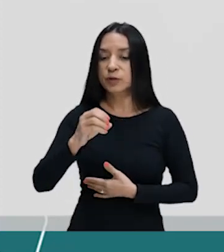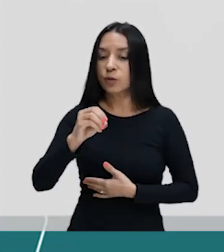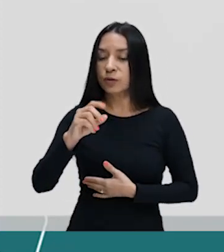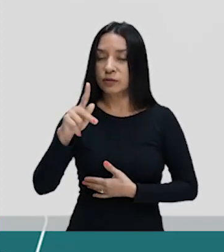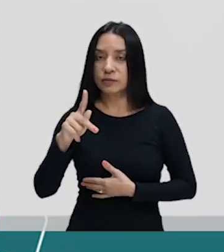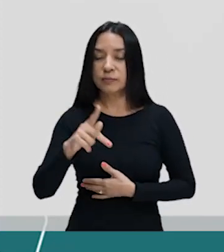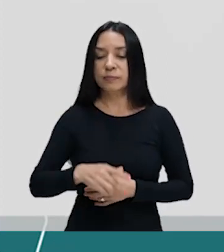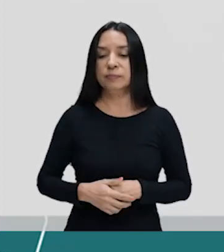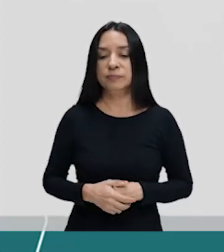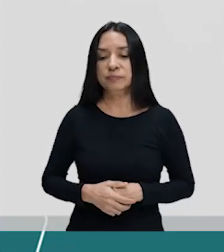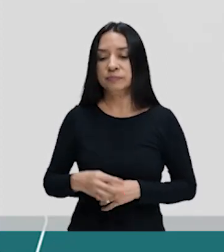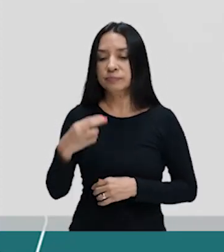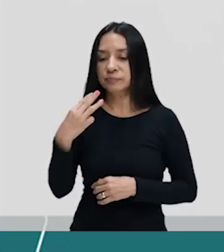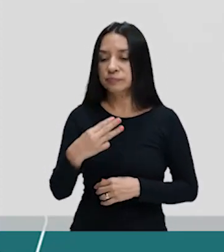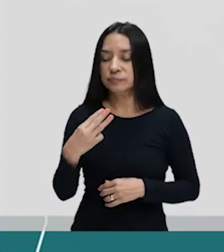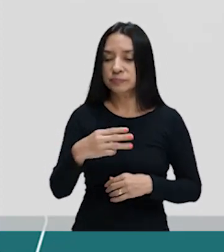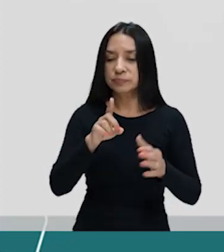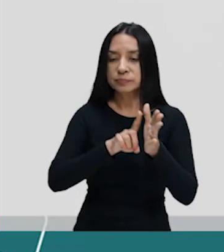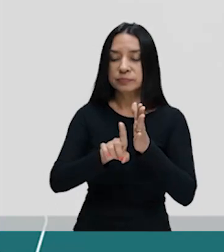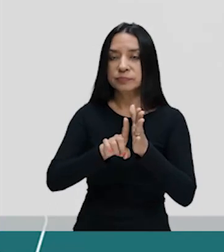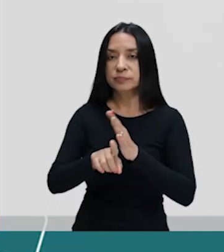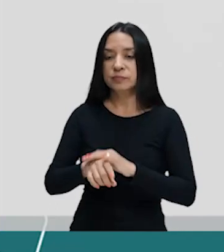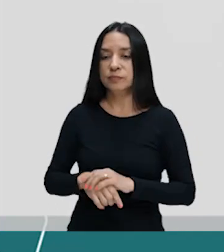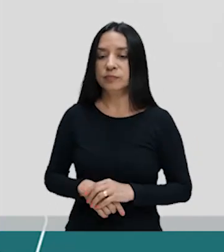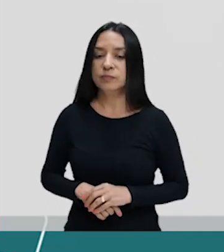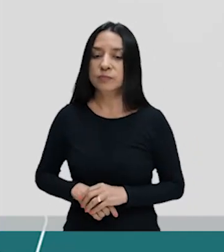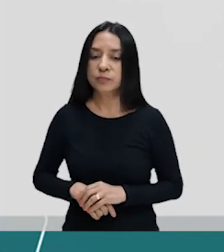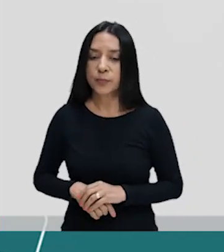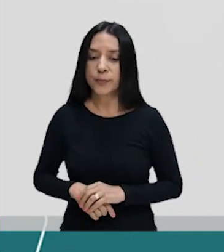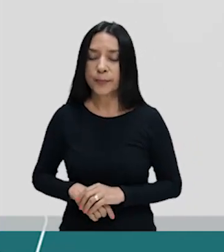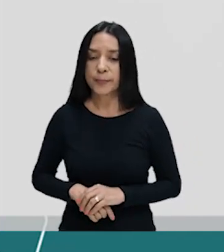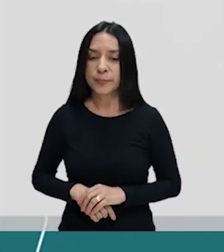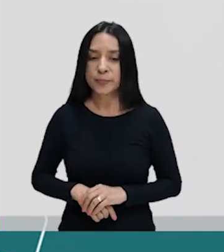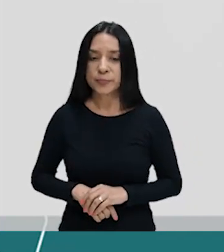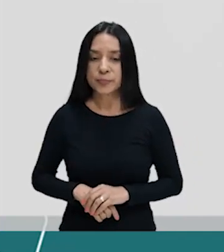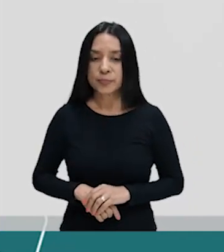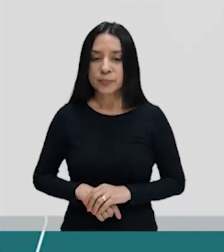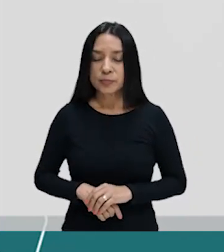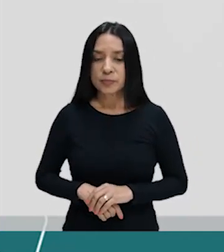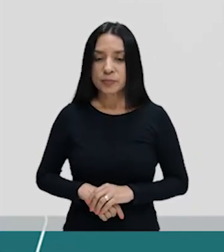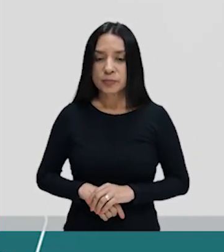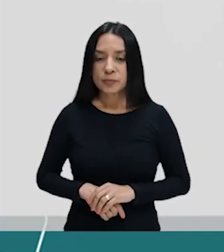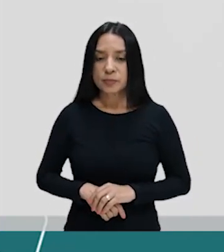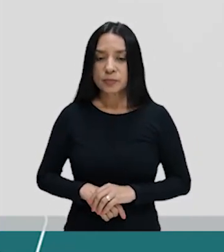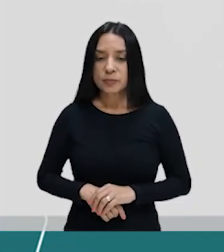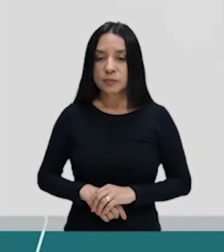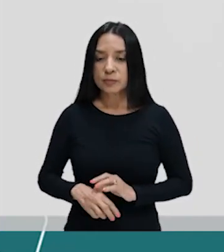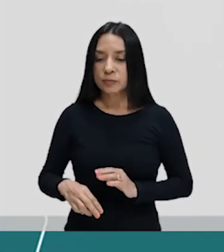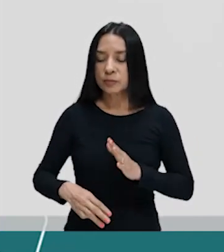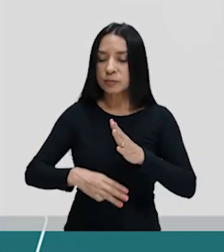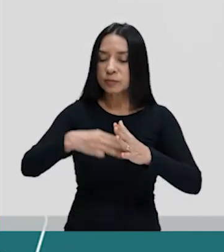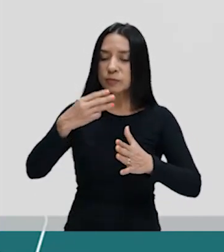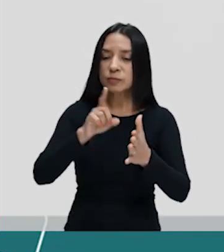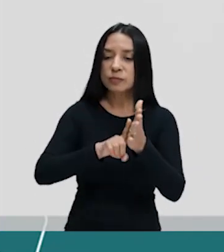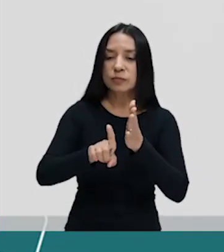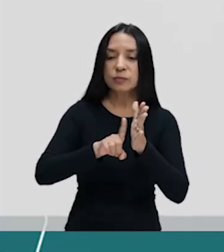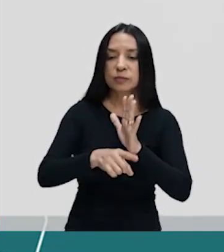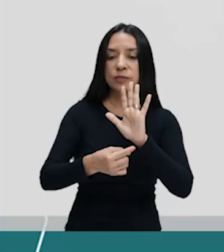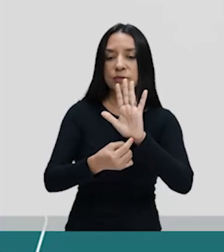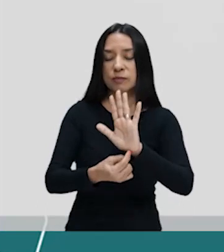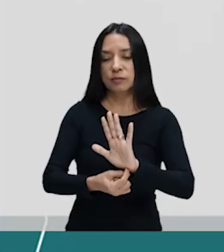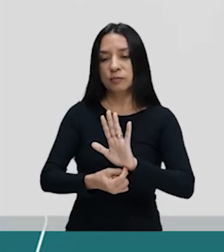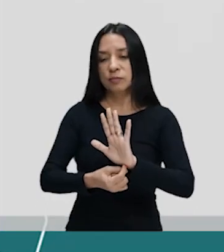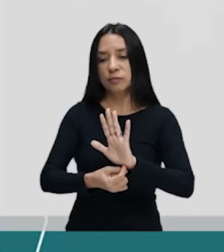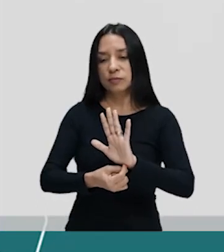a terceira questão. A terceira questão traz para a gente uma